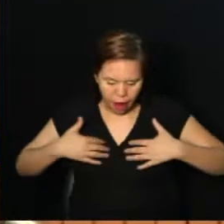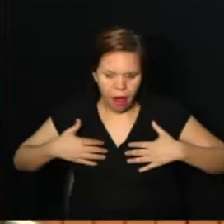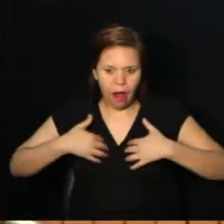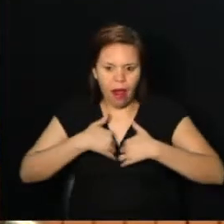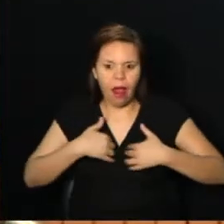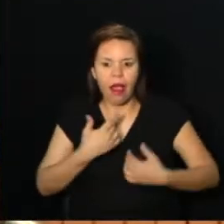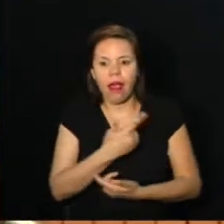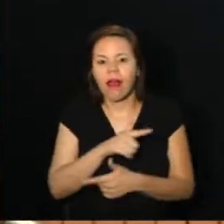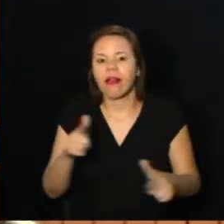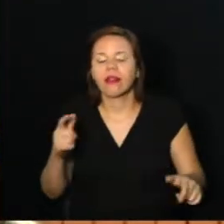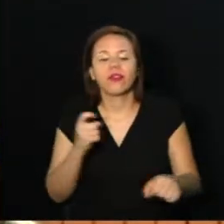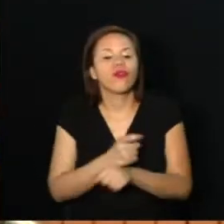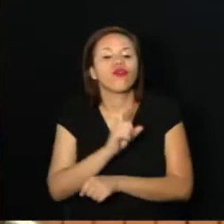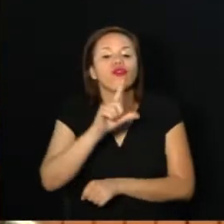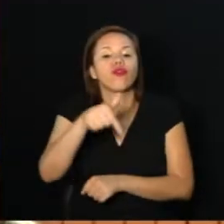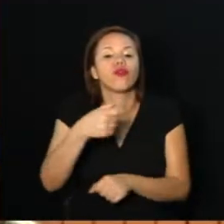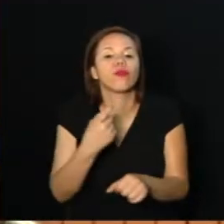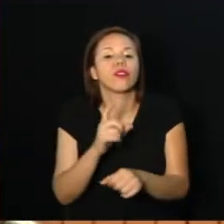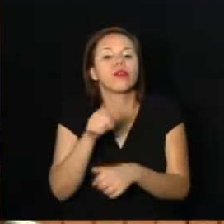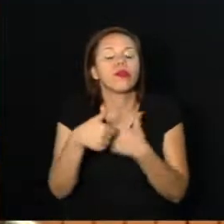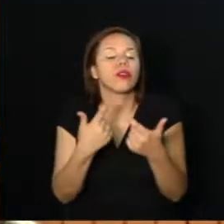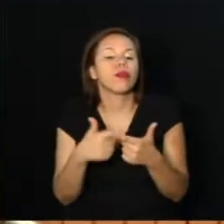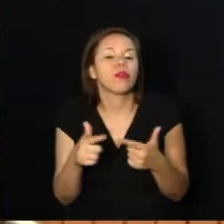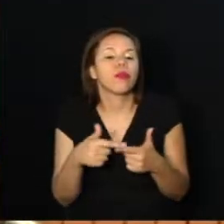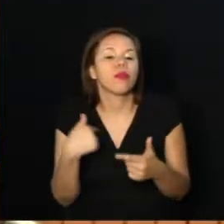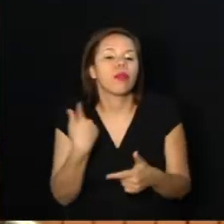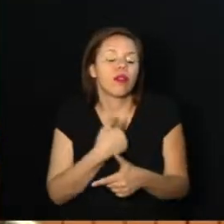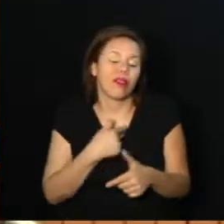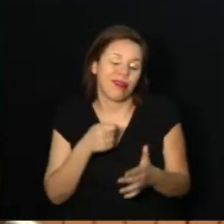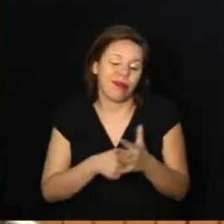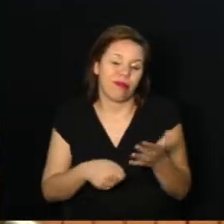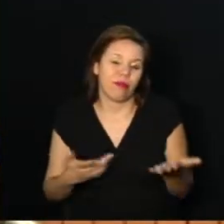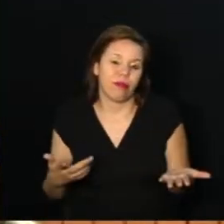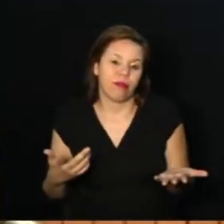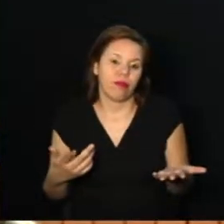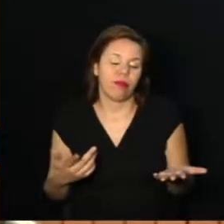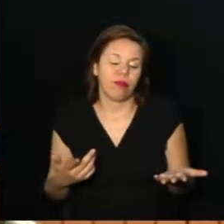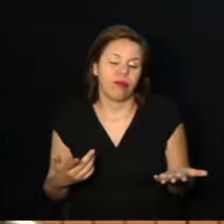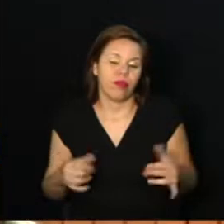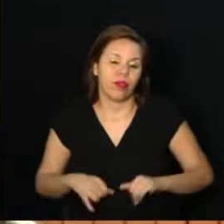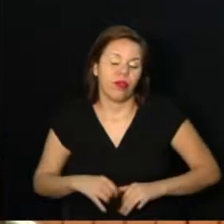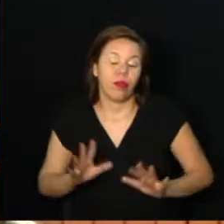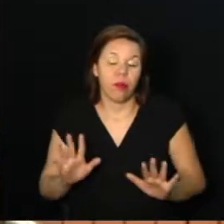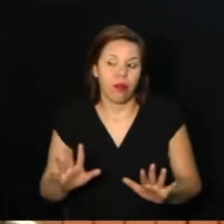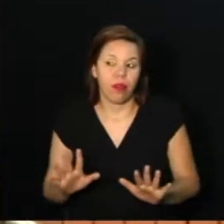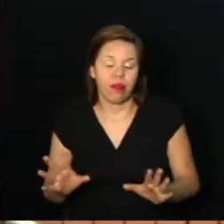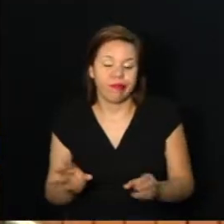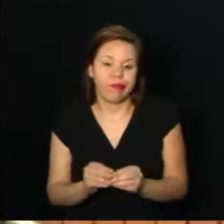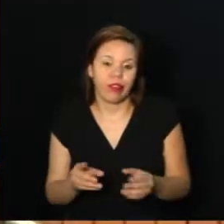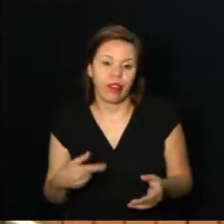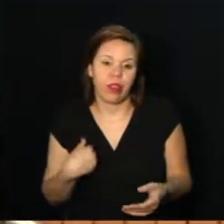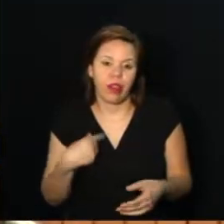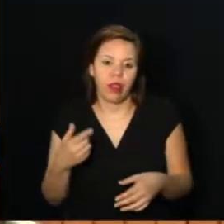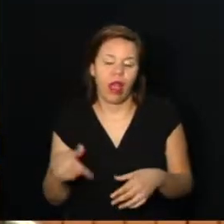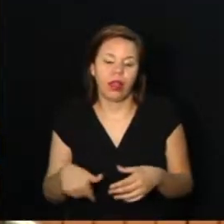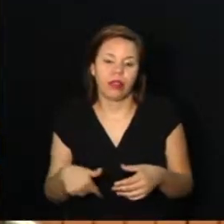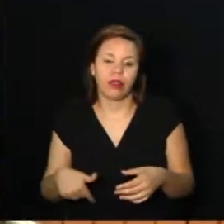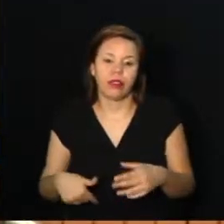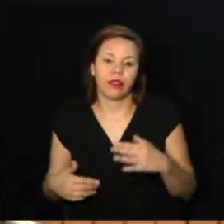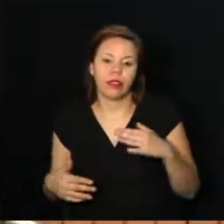foi diagnosticado depois e é um problema que nós estamos enfrentando. Mas, enfim, eu quero dizer que o Poder